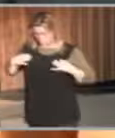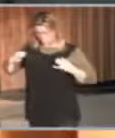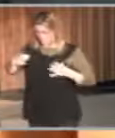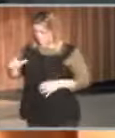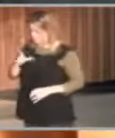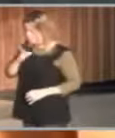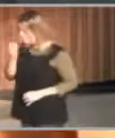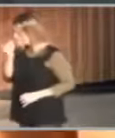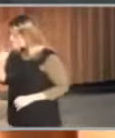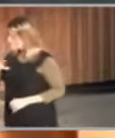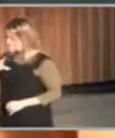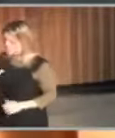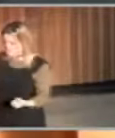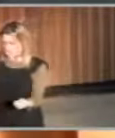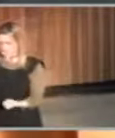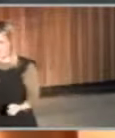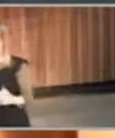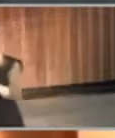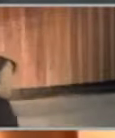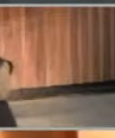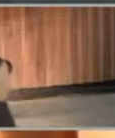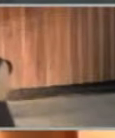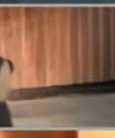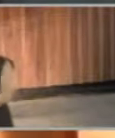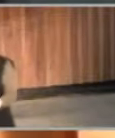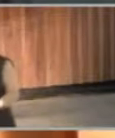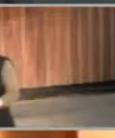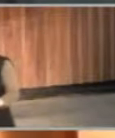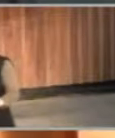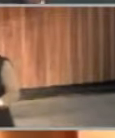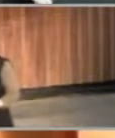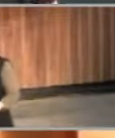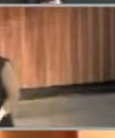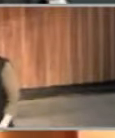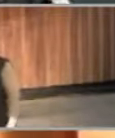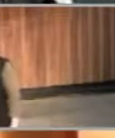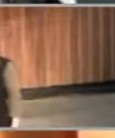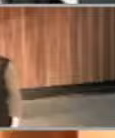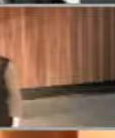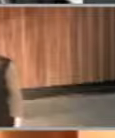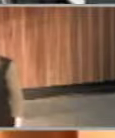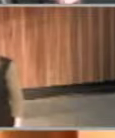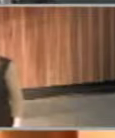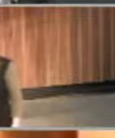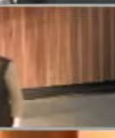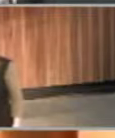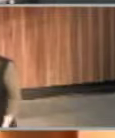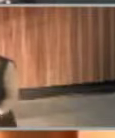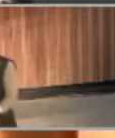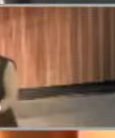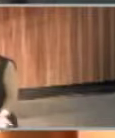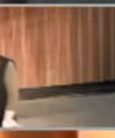tornara um acessório e não o centro da vida